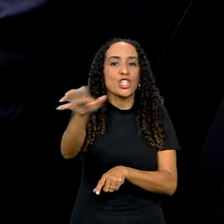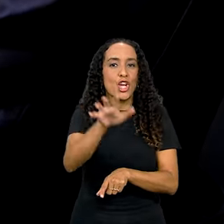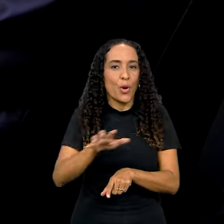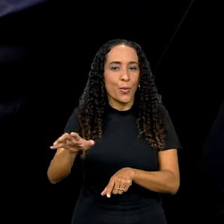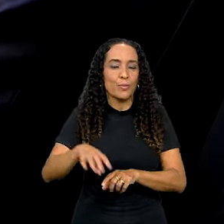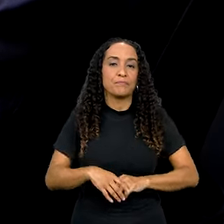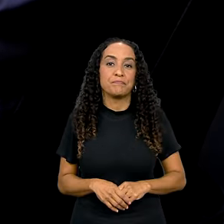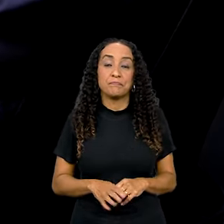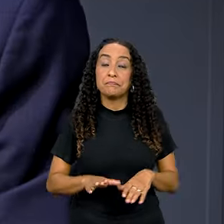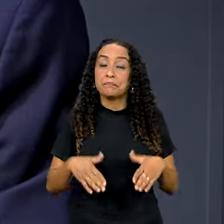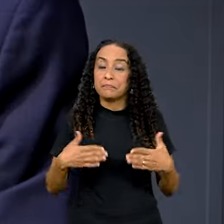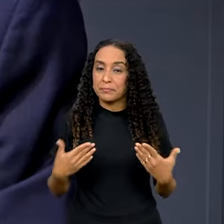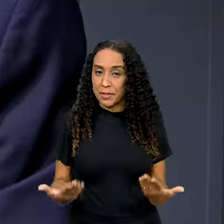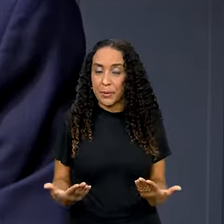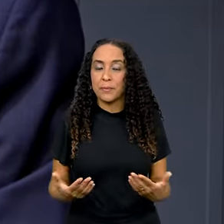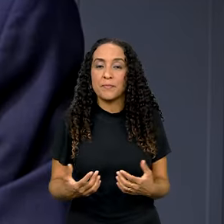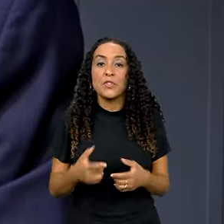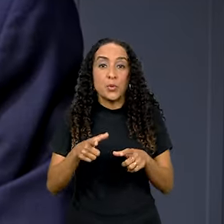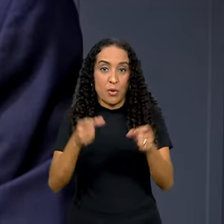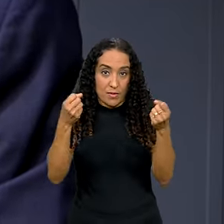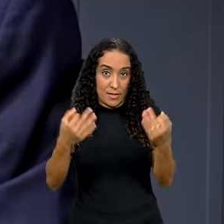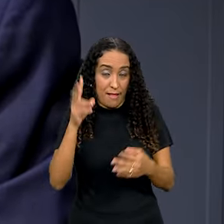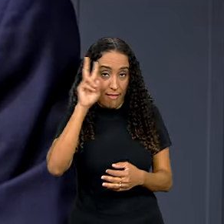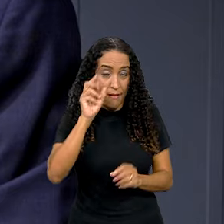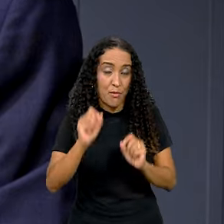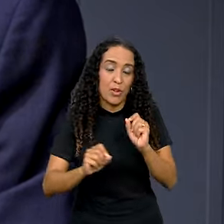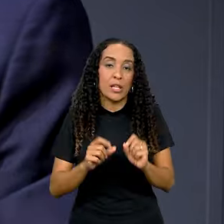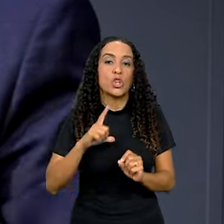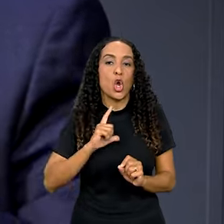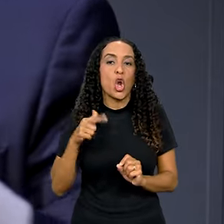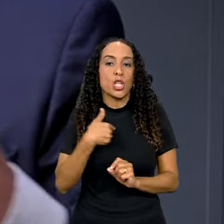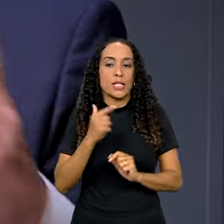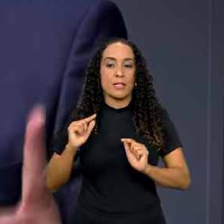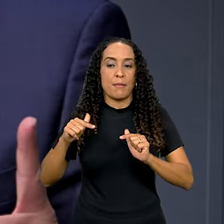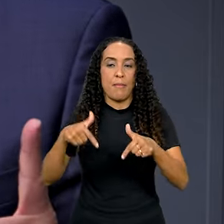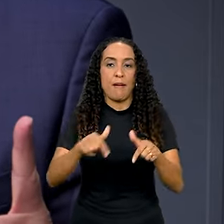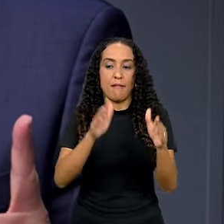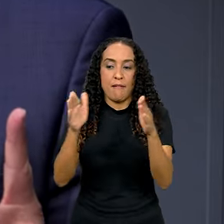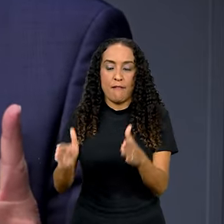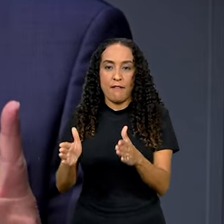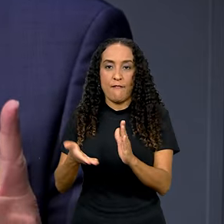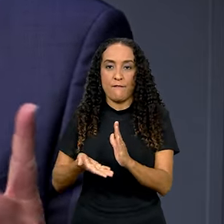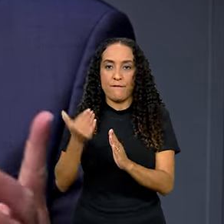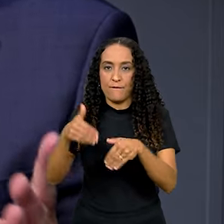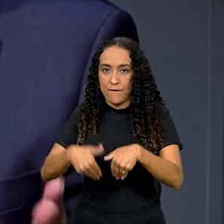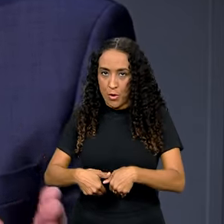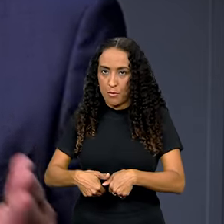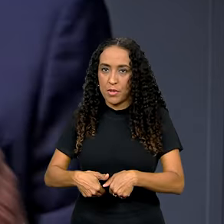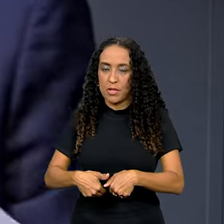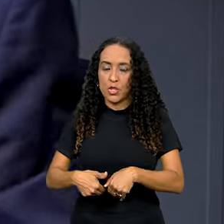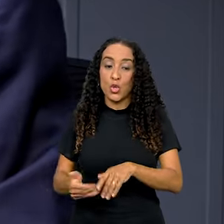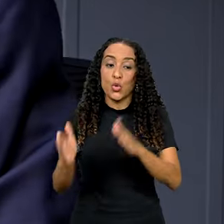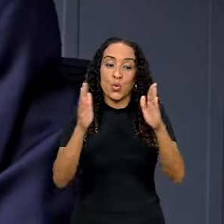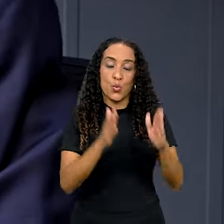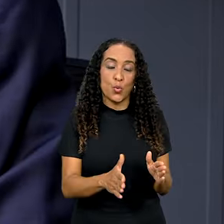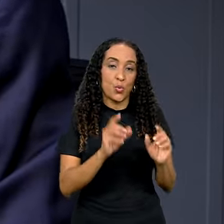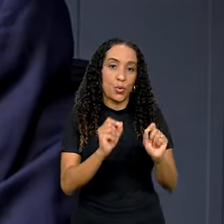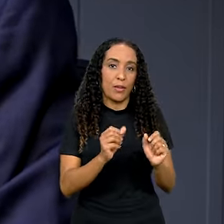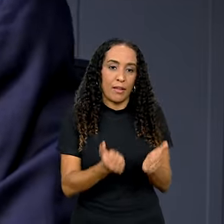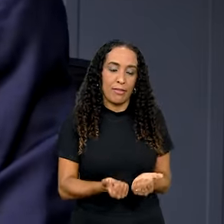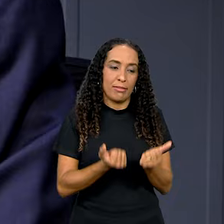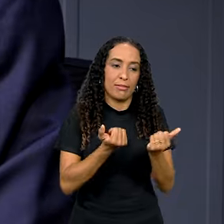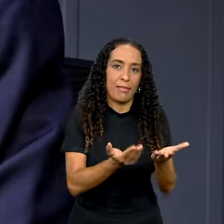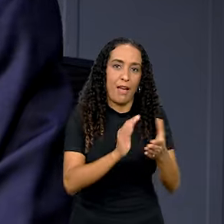regiões muito bem Érica olha como você lembra a gente trabalha de um lado tirado a fome mas do outro